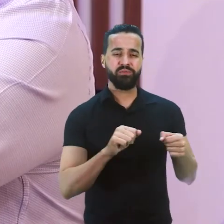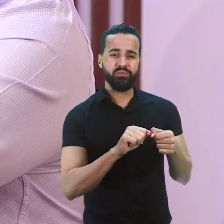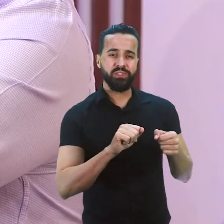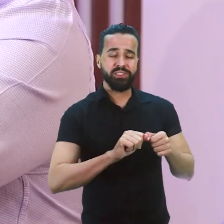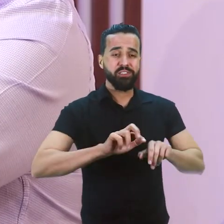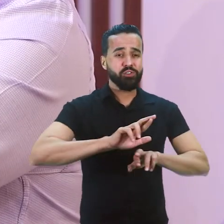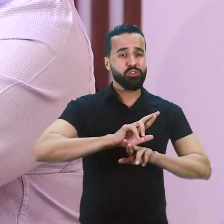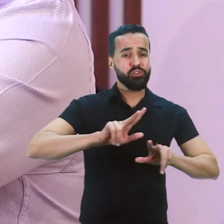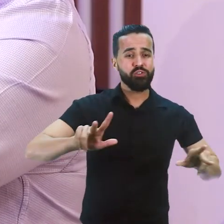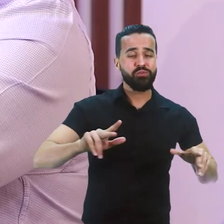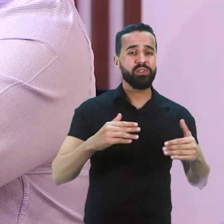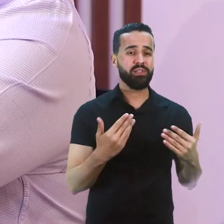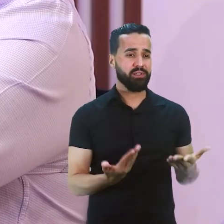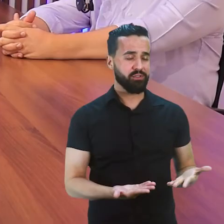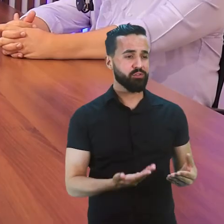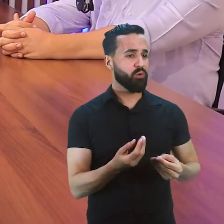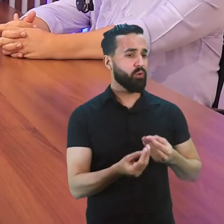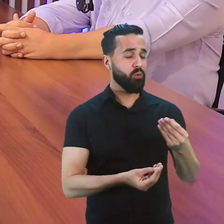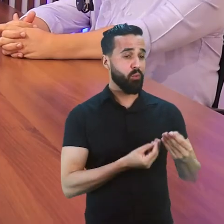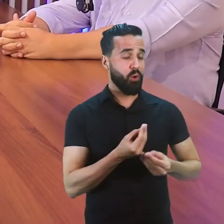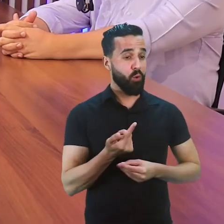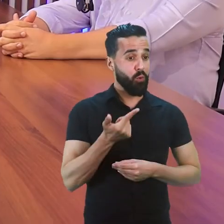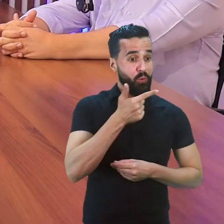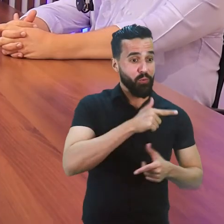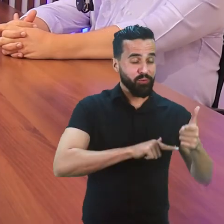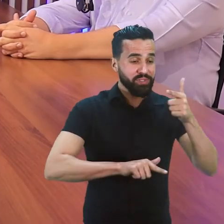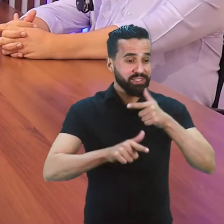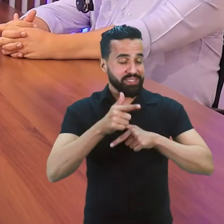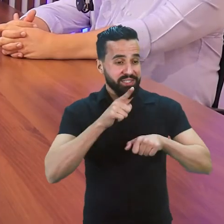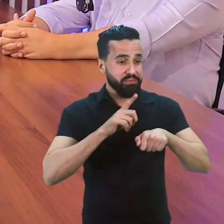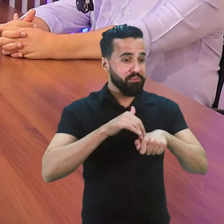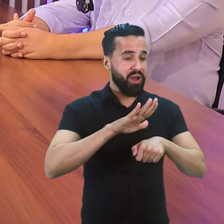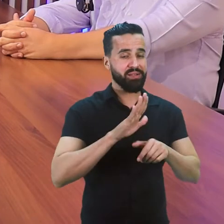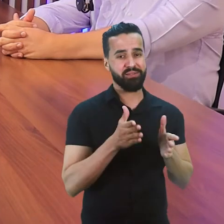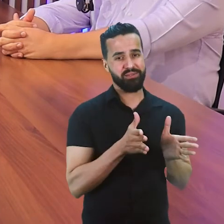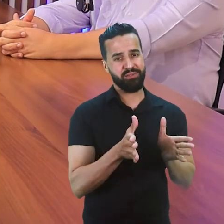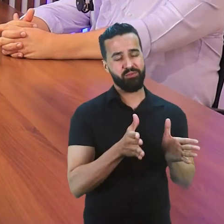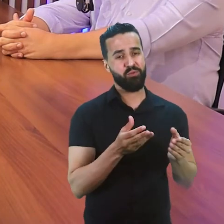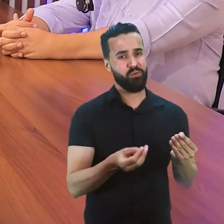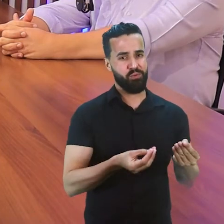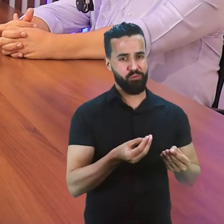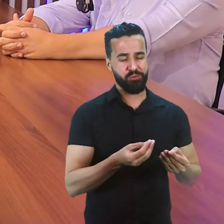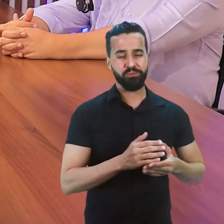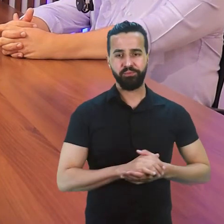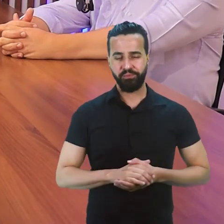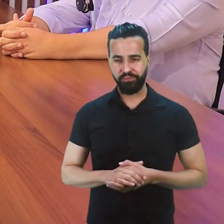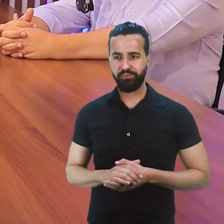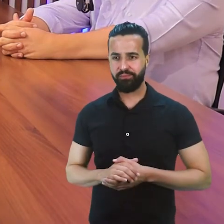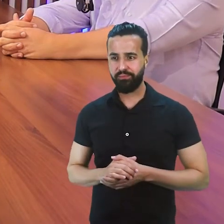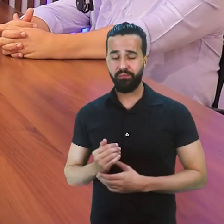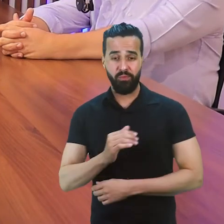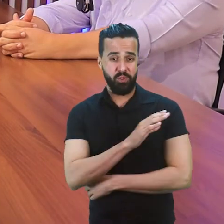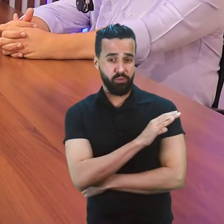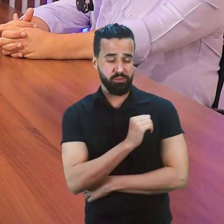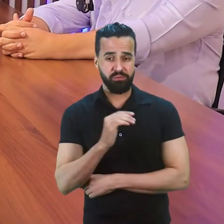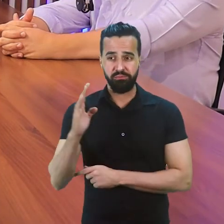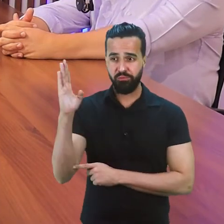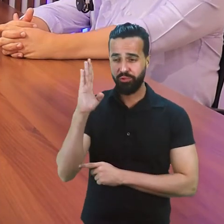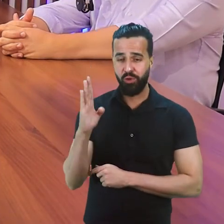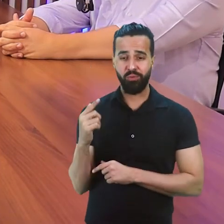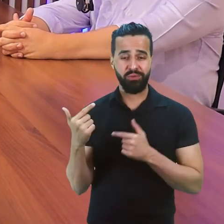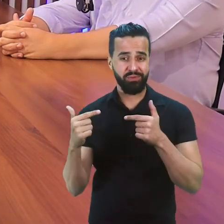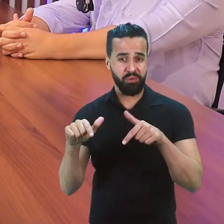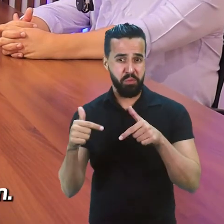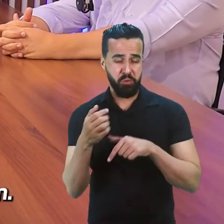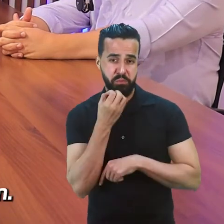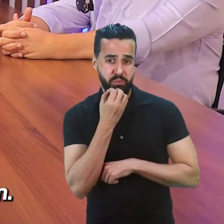do que tem feito para ainda assumir mais espaço? a Comissão Nacional, eu acho assim, ela fez um trabalho bom. Eu acho que todo o trabalho pode ser